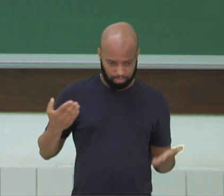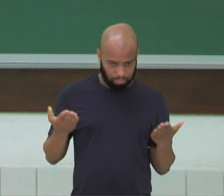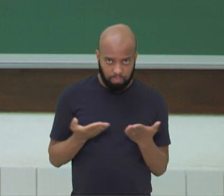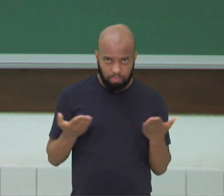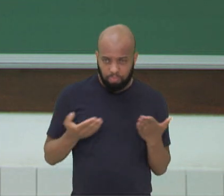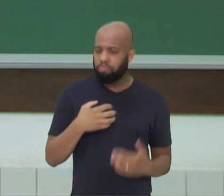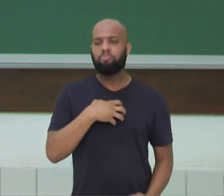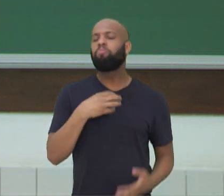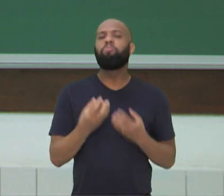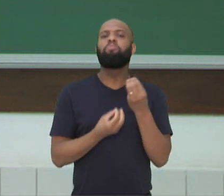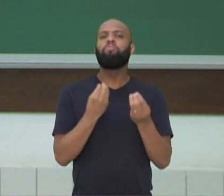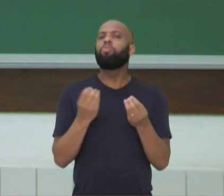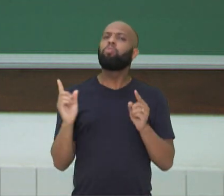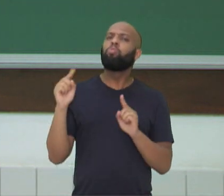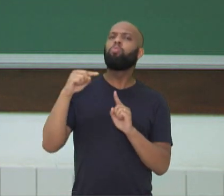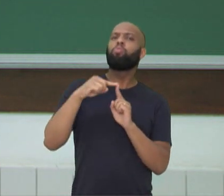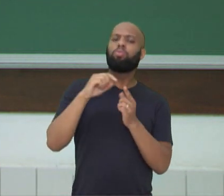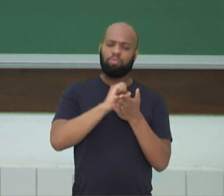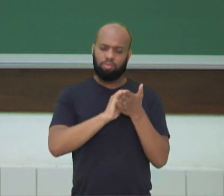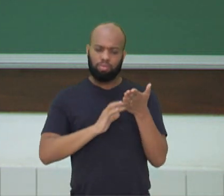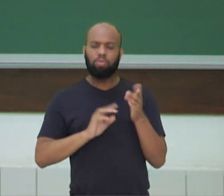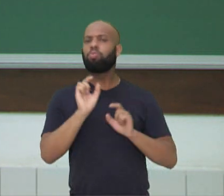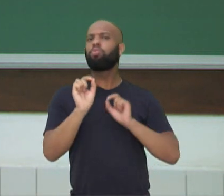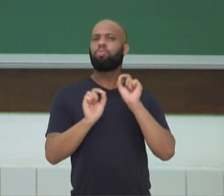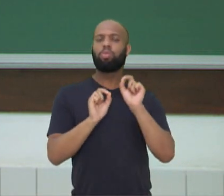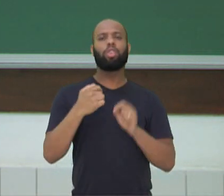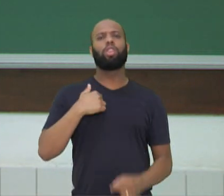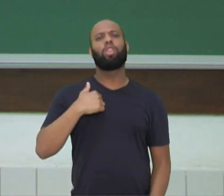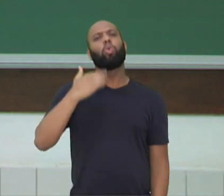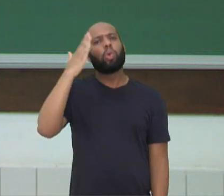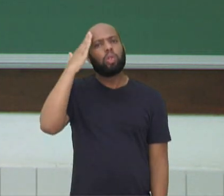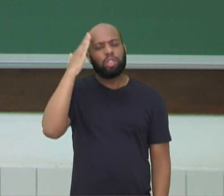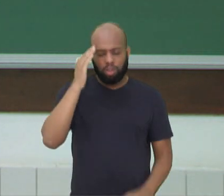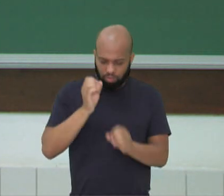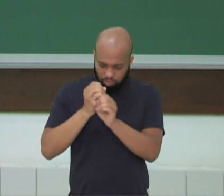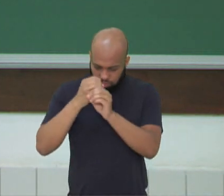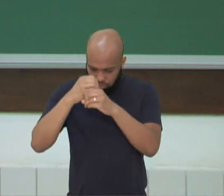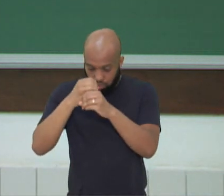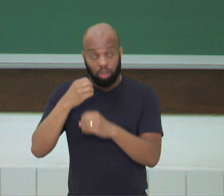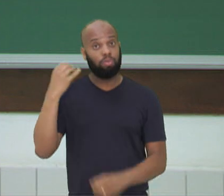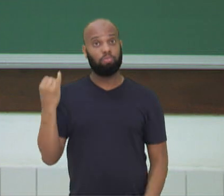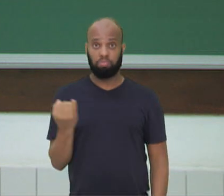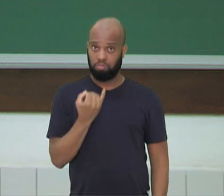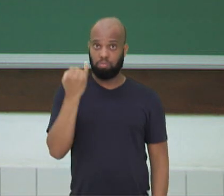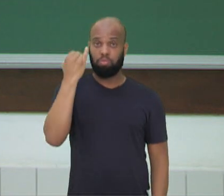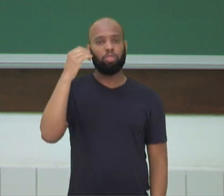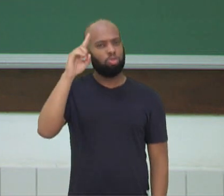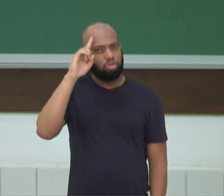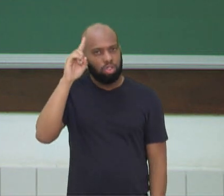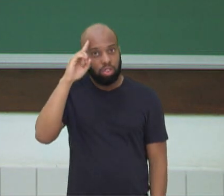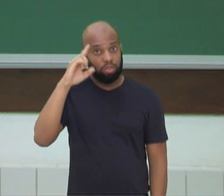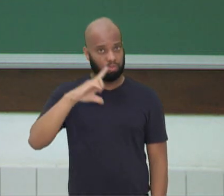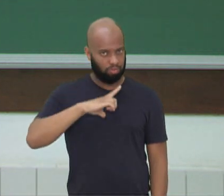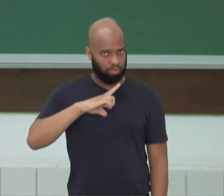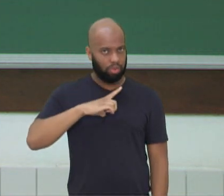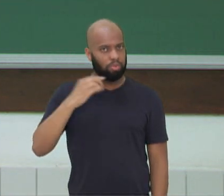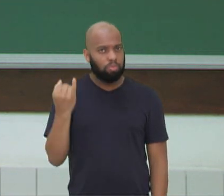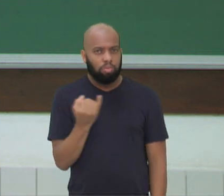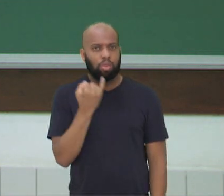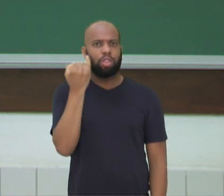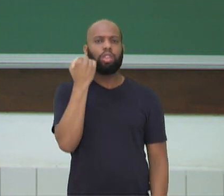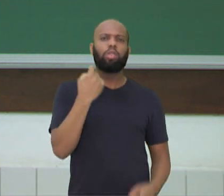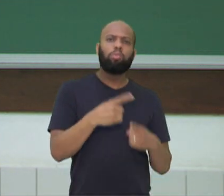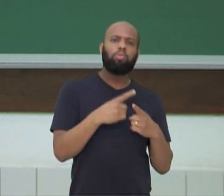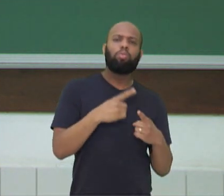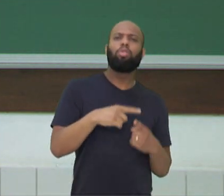Então, a intenção desse exercício é qual? Já que eu sei que o microscópio é muito importante no nosso dia a dia, para